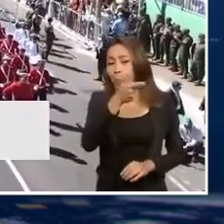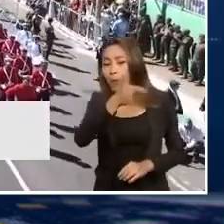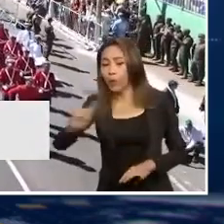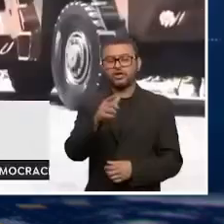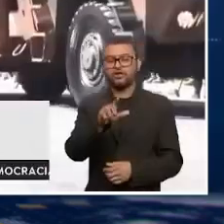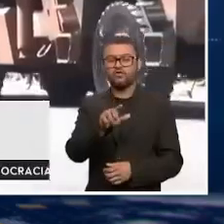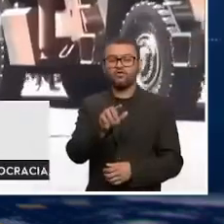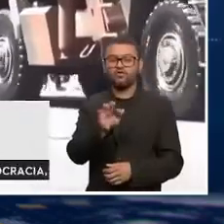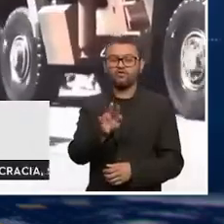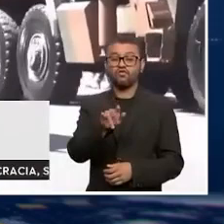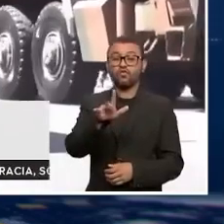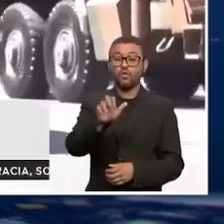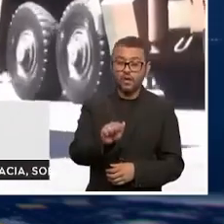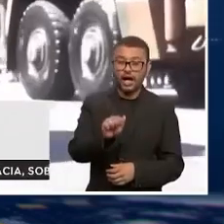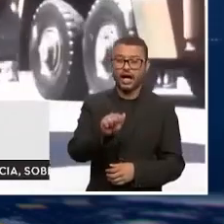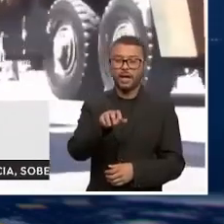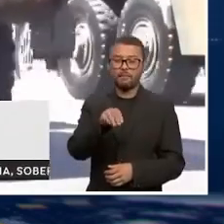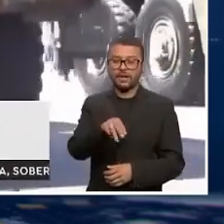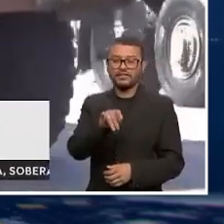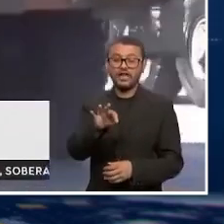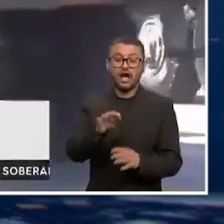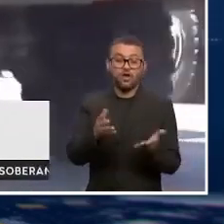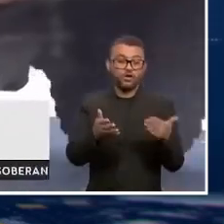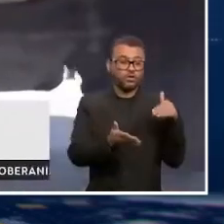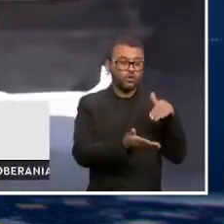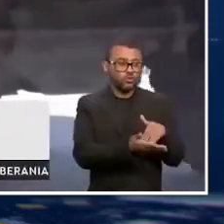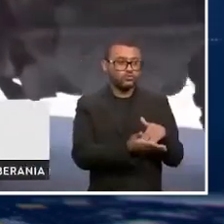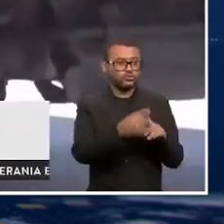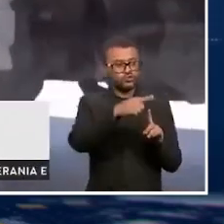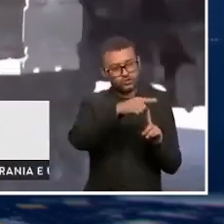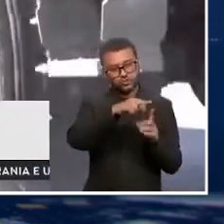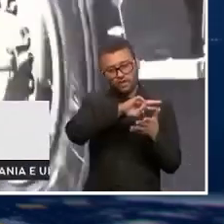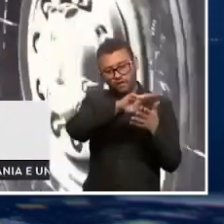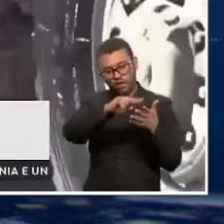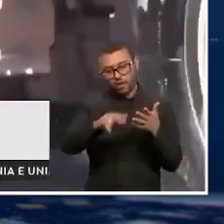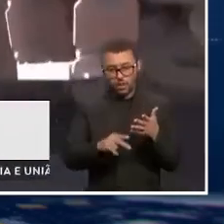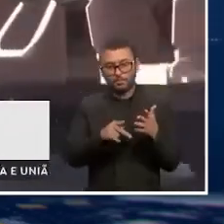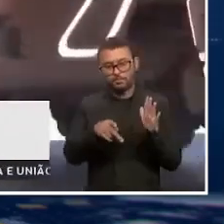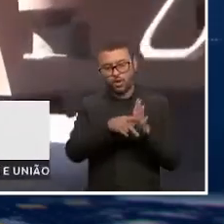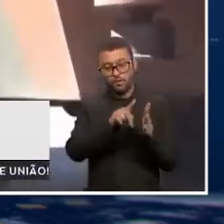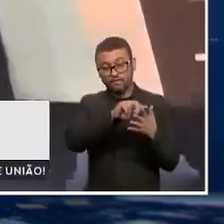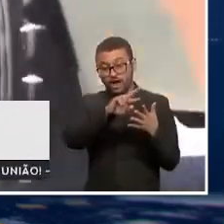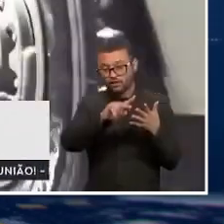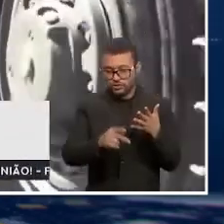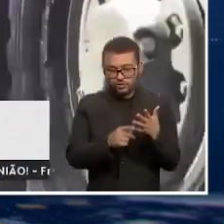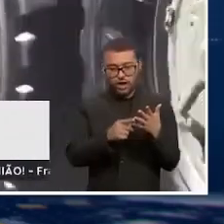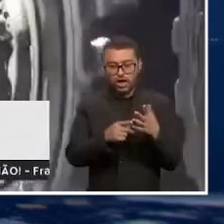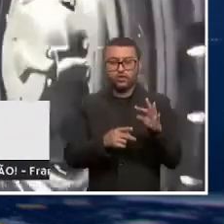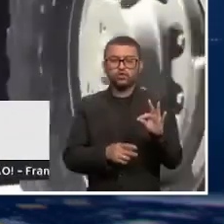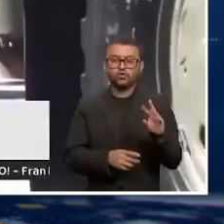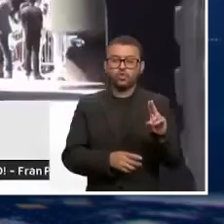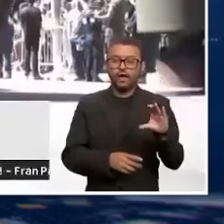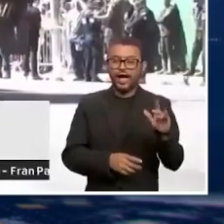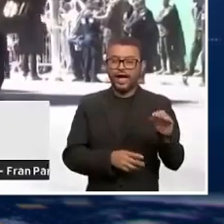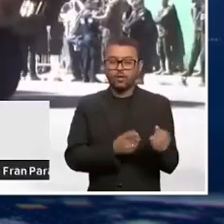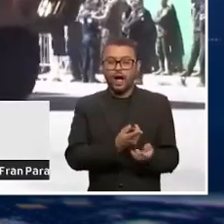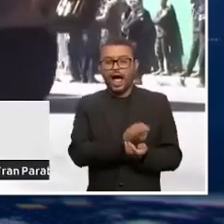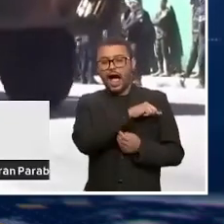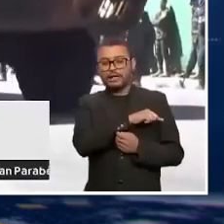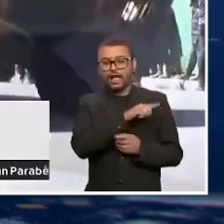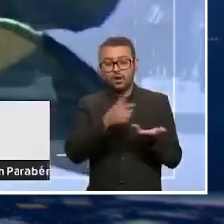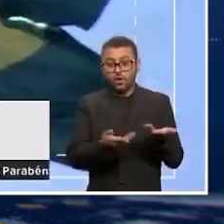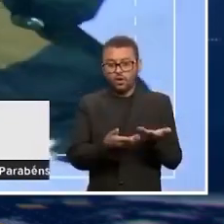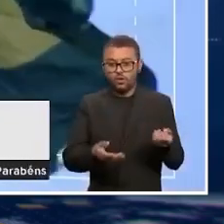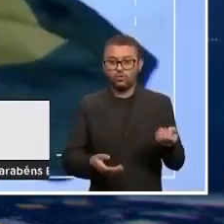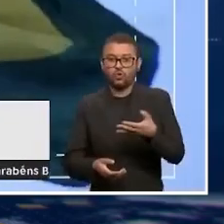Bolsonaro quando ele também, né, falhou, quando não foi lá na Bahia, lá quando teve o episódio crítico, e o Lula poderia ter ido para o Rio Grande do Sul ao invés de fazer